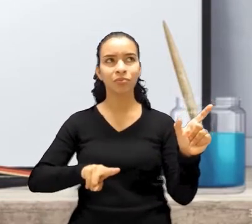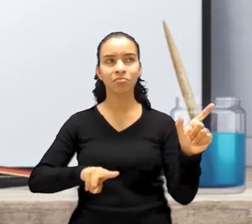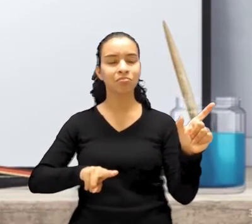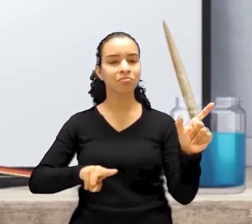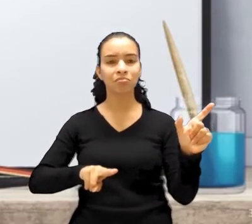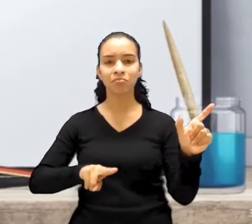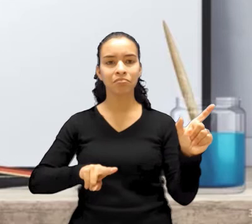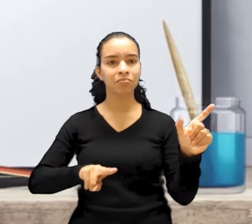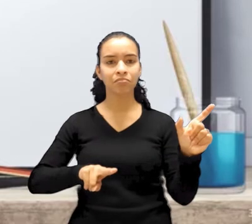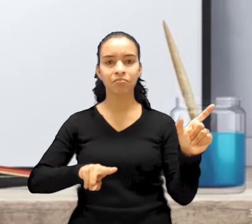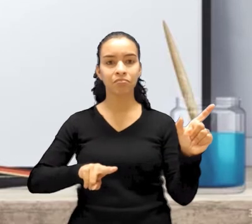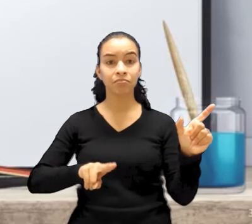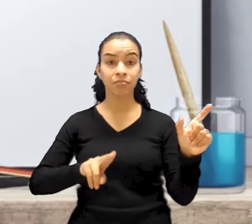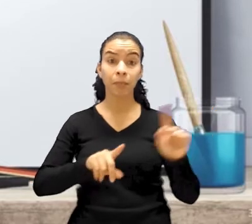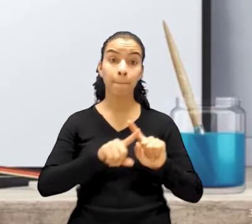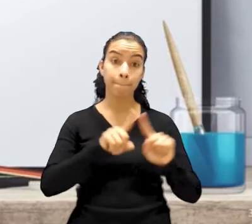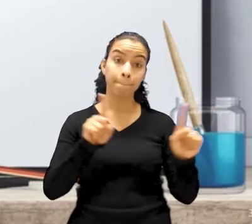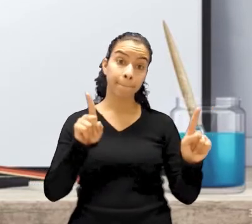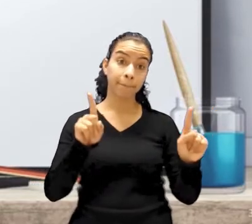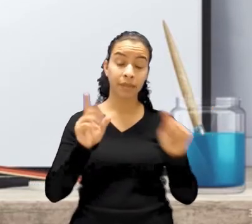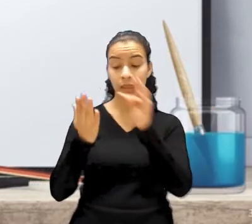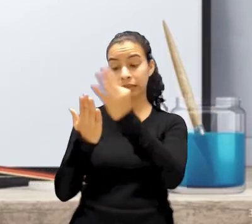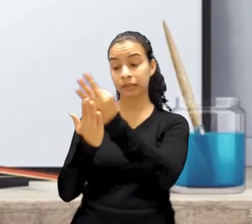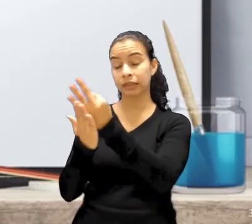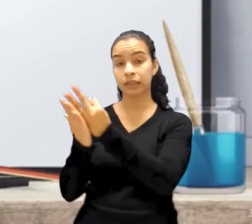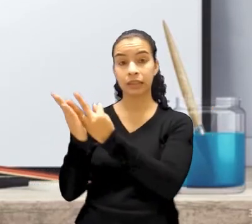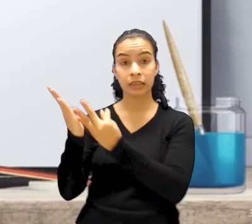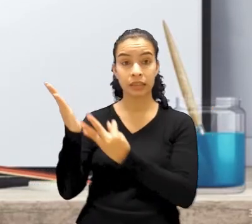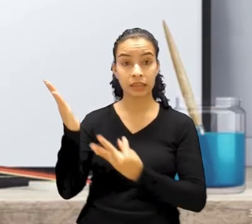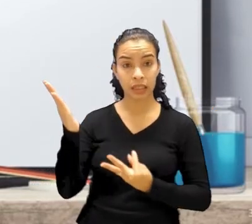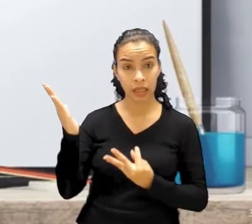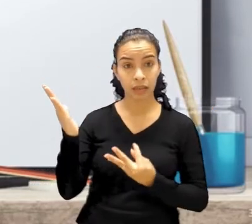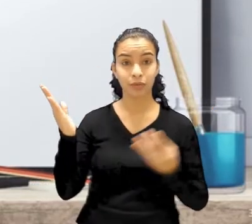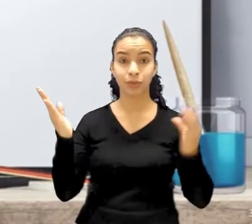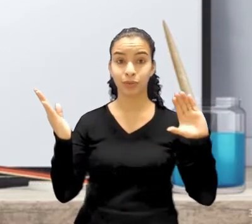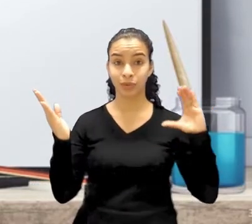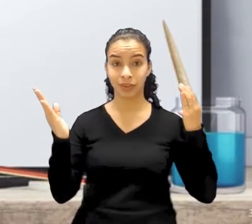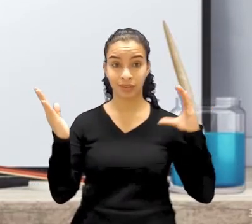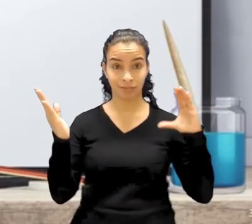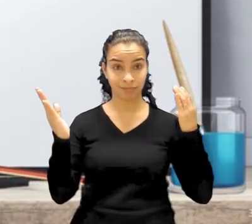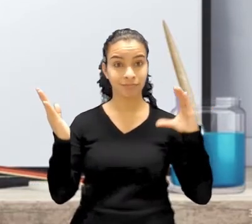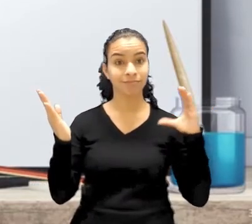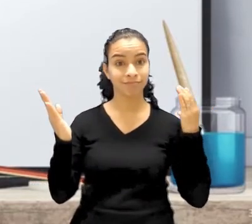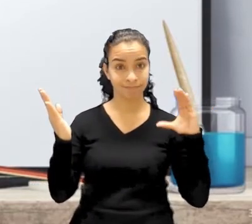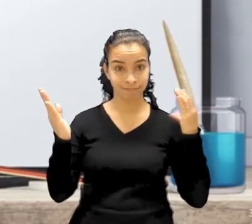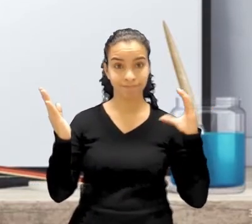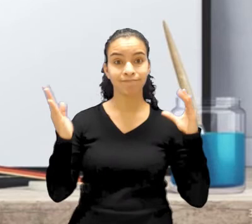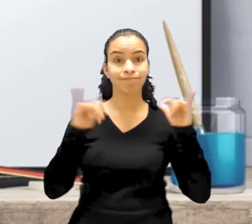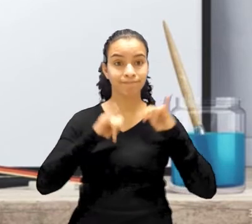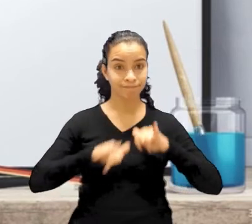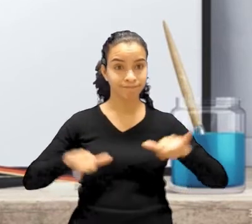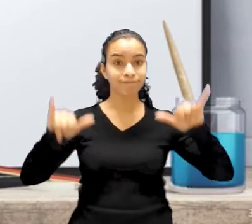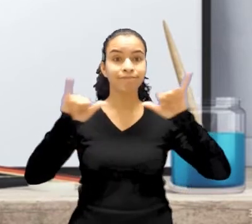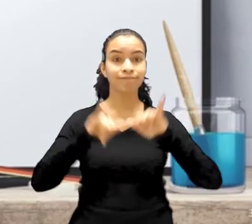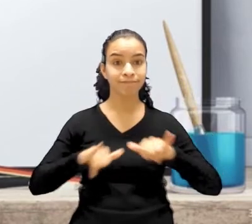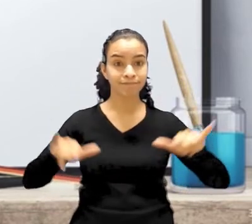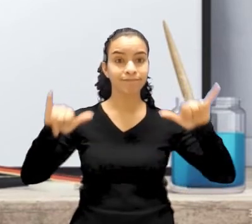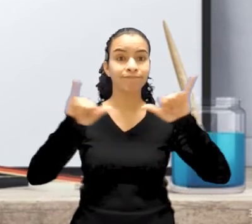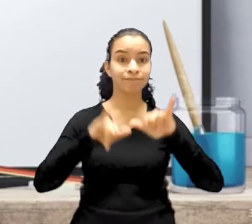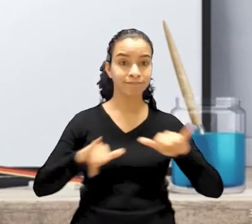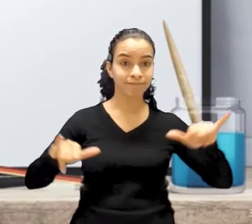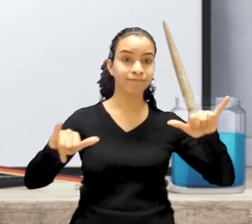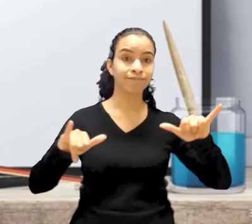corriqueiramente, mas que quando está se lendo, né, quando se está produzindo um texto que é de